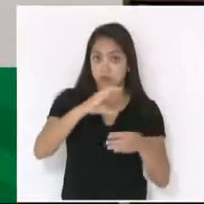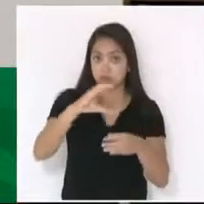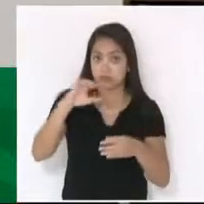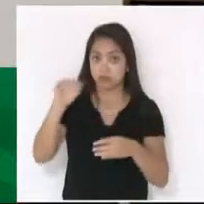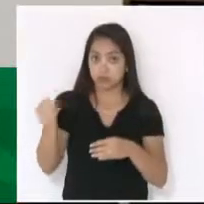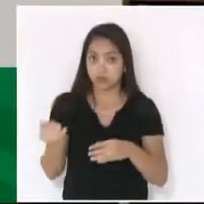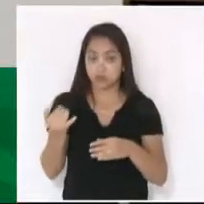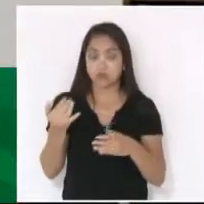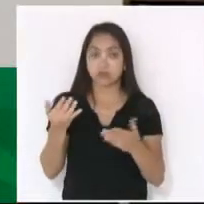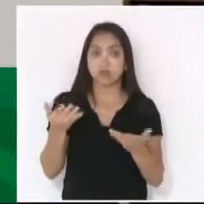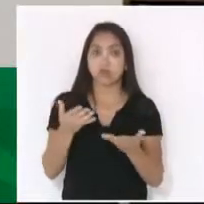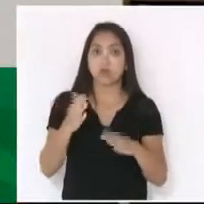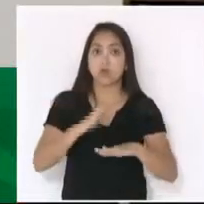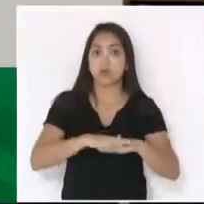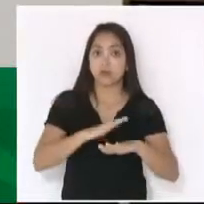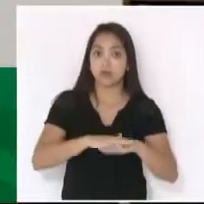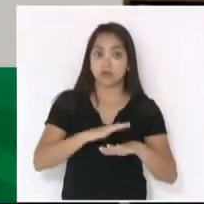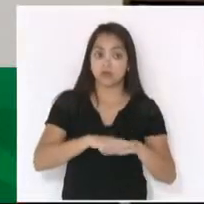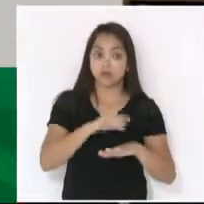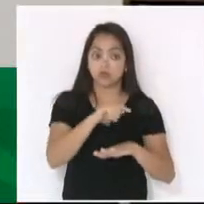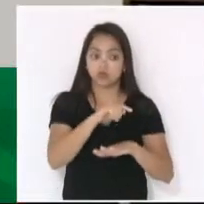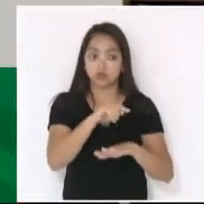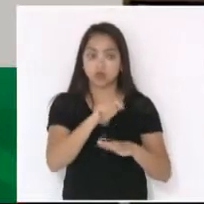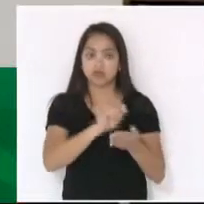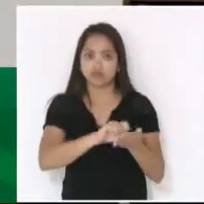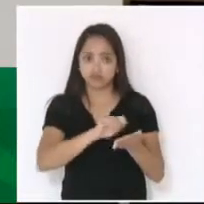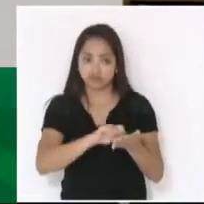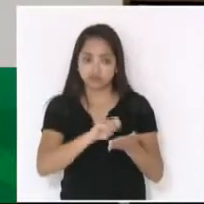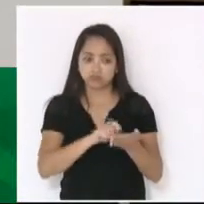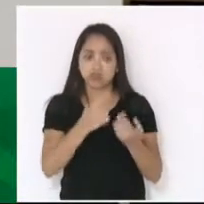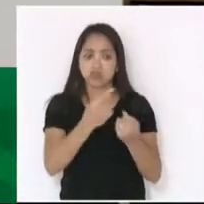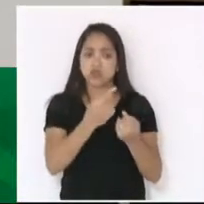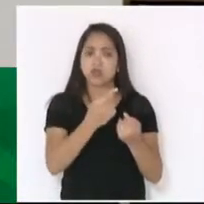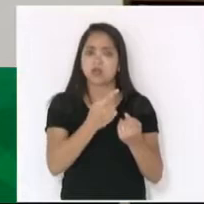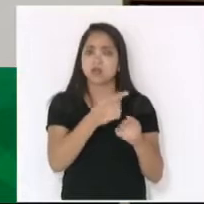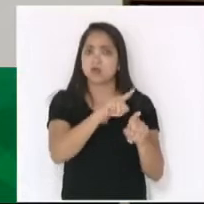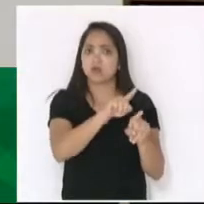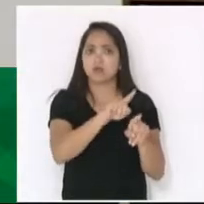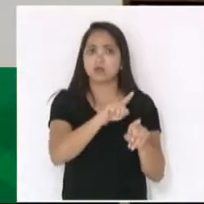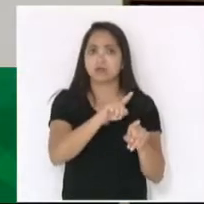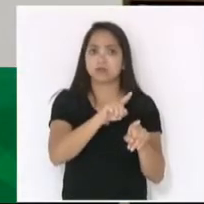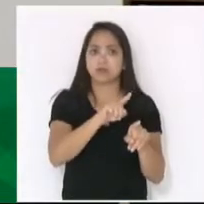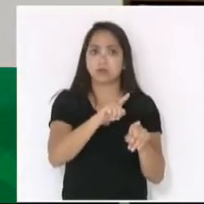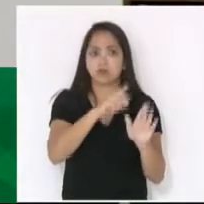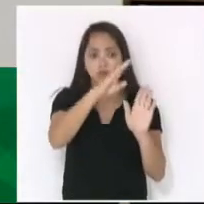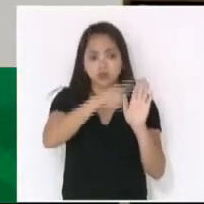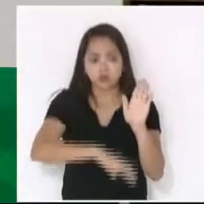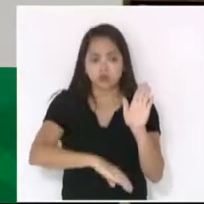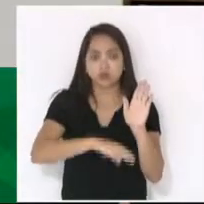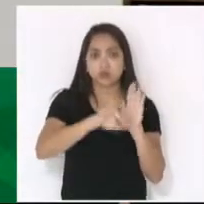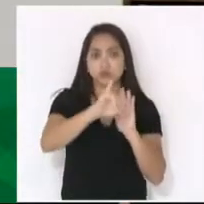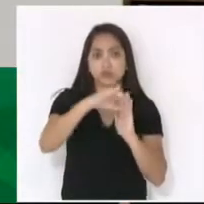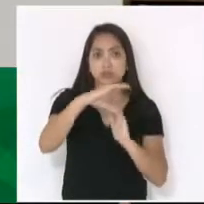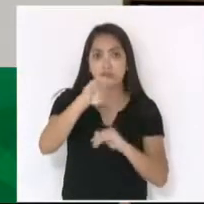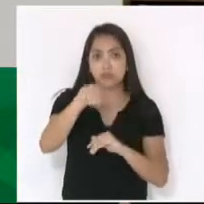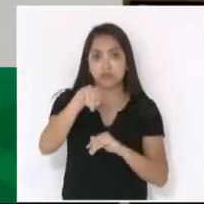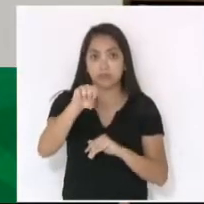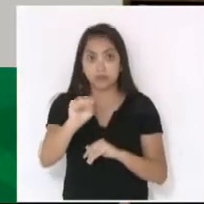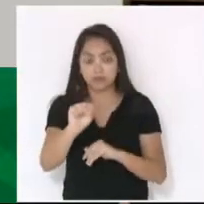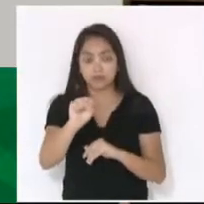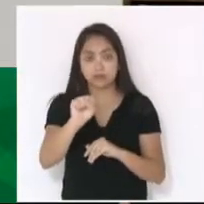o relator foi contra o desconto de ICMS para os policiais compravam comprar assim